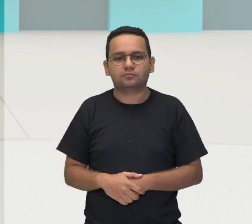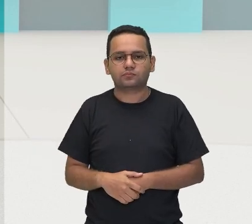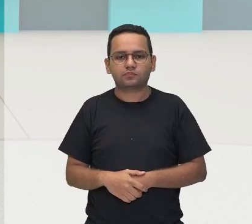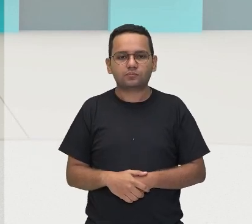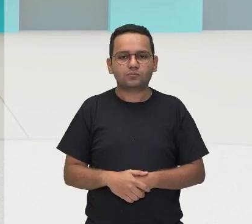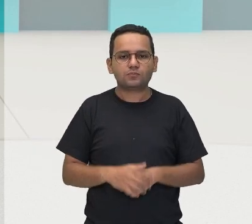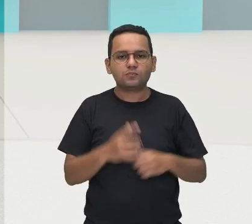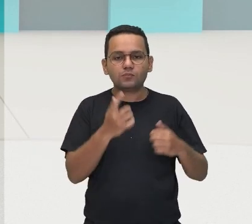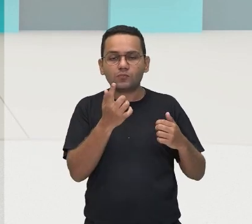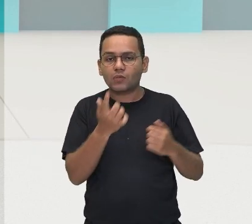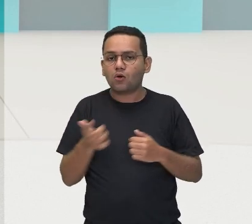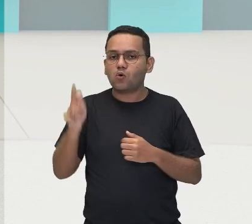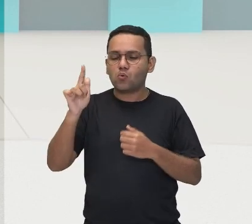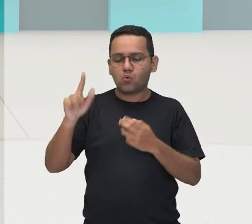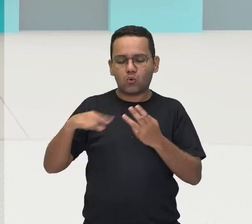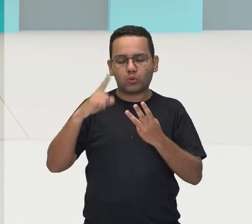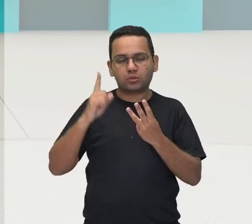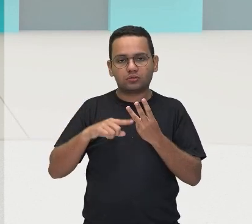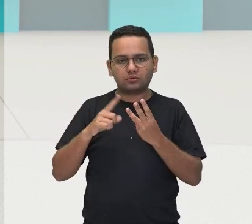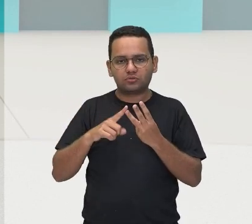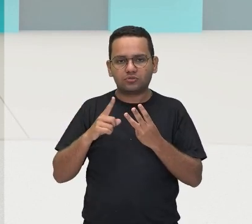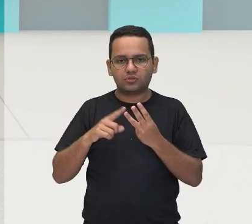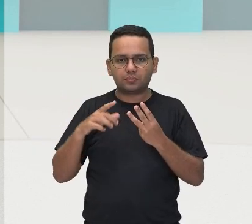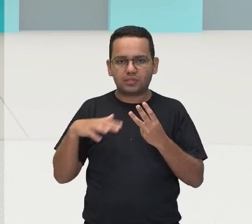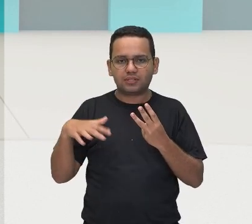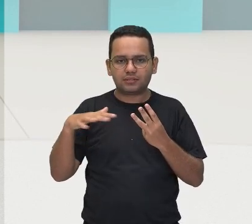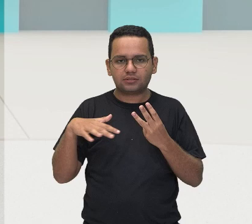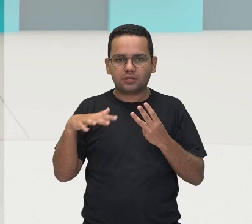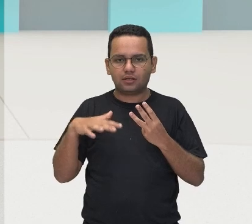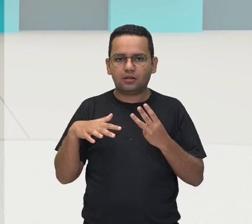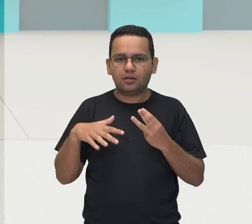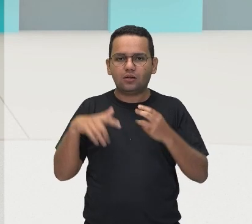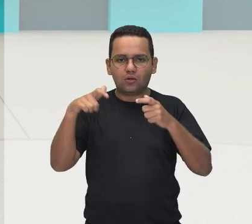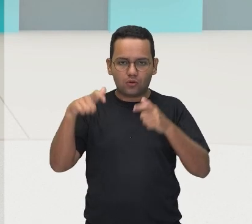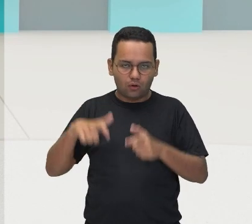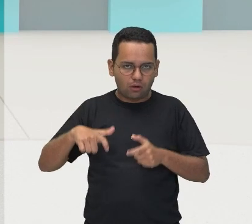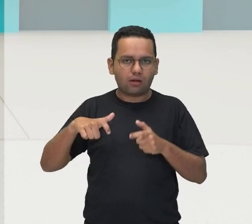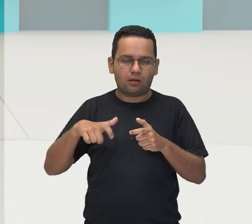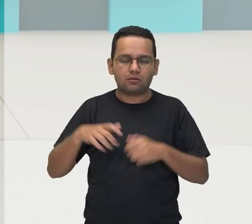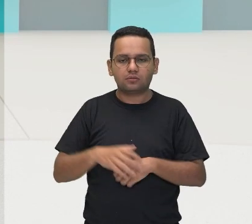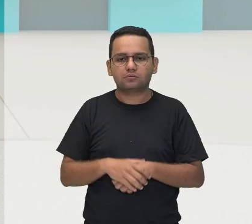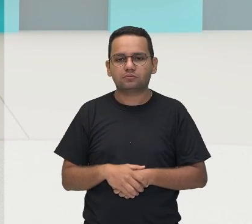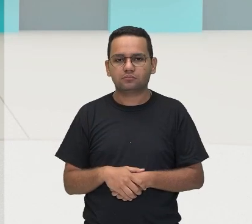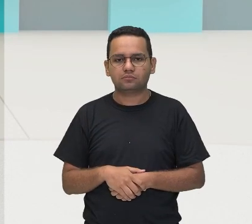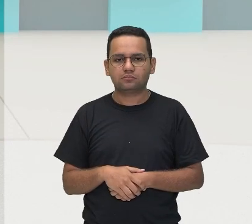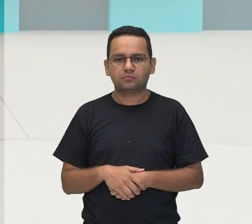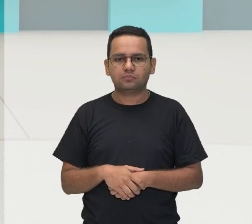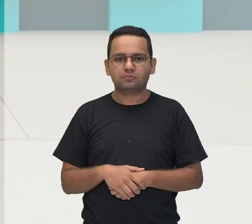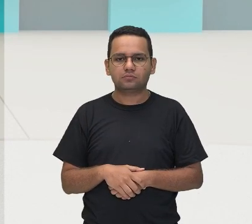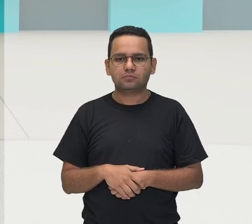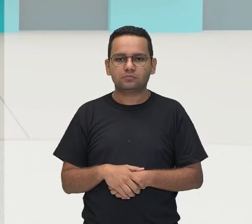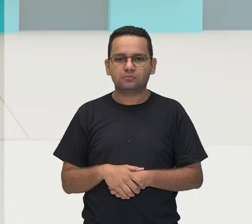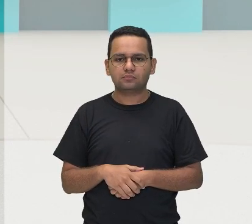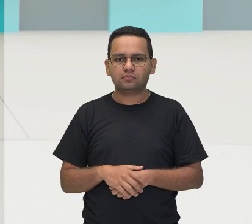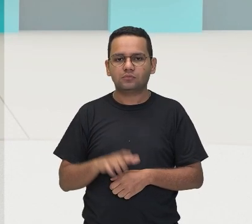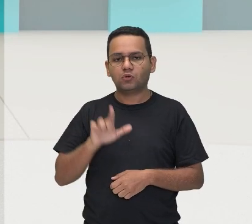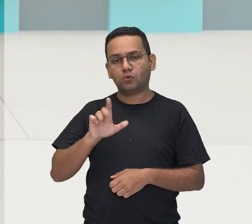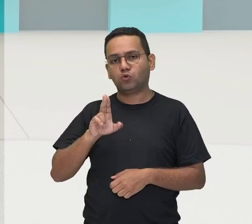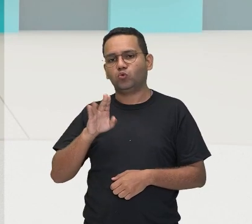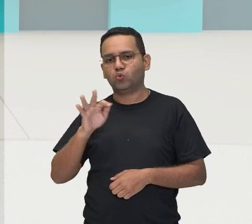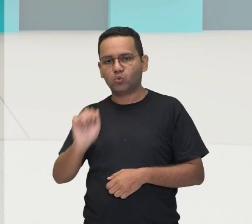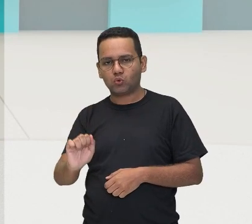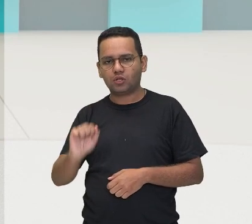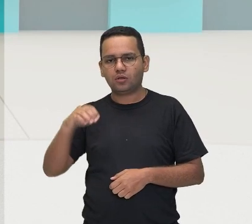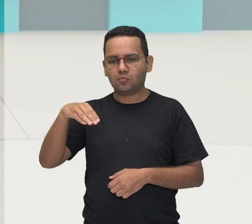perto da nossa realidade, regionalizando um pouco mais esse contexto das lutas, nós vamos ver sobre a